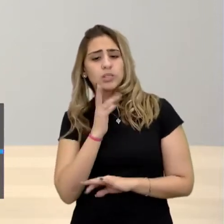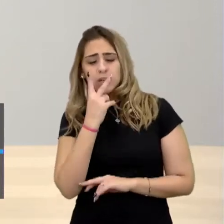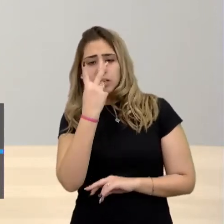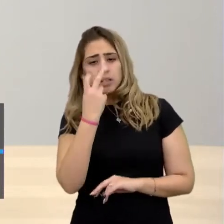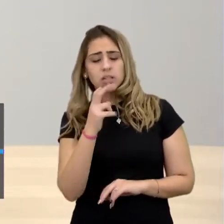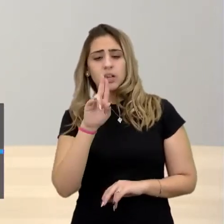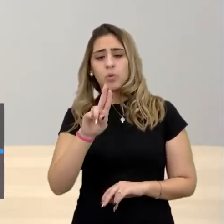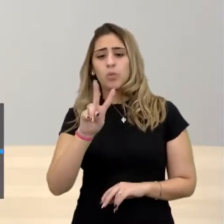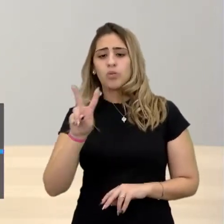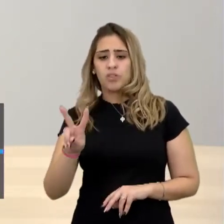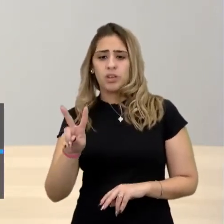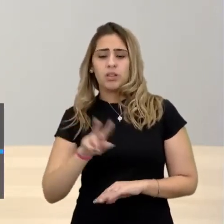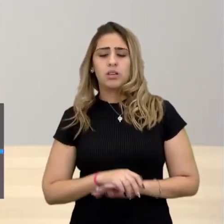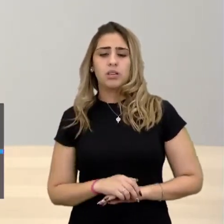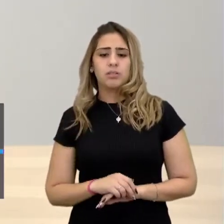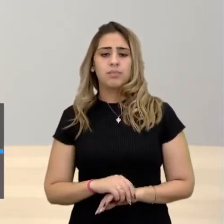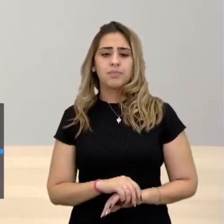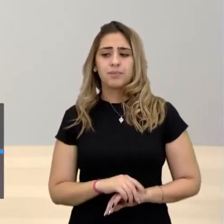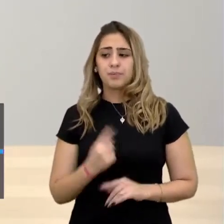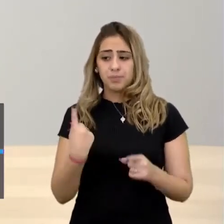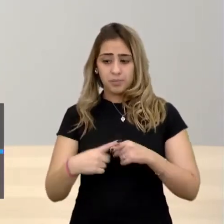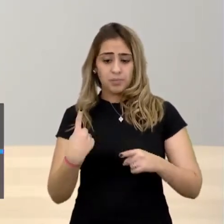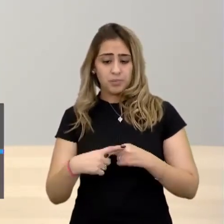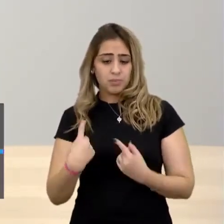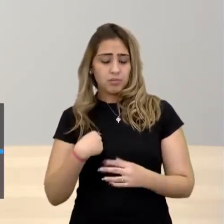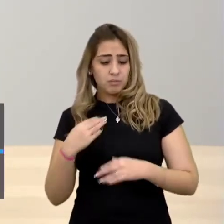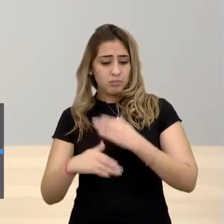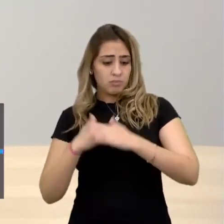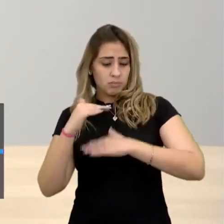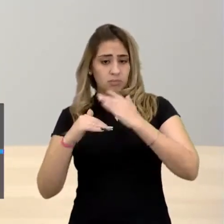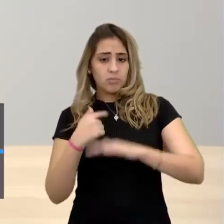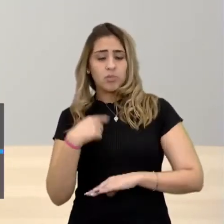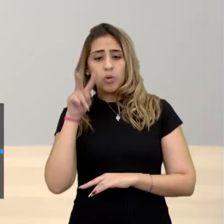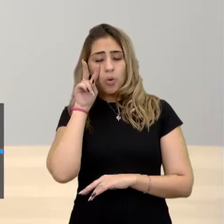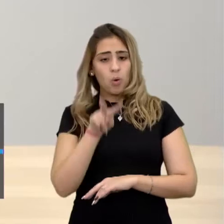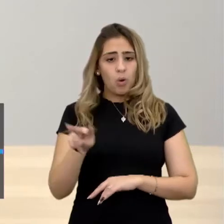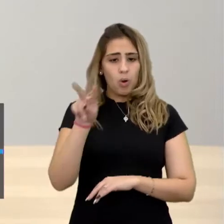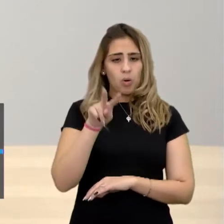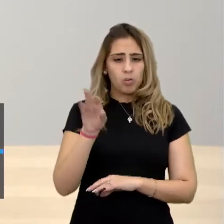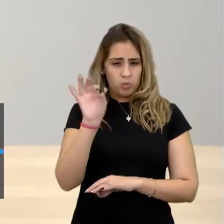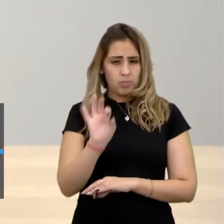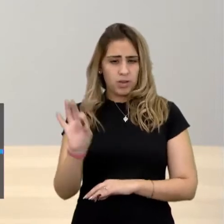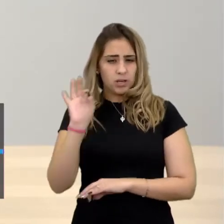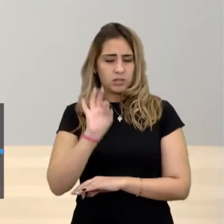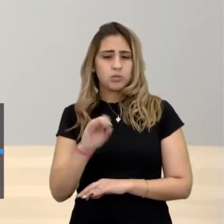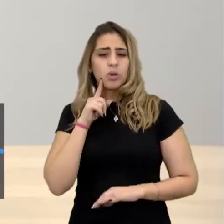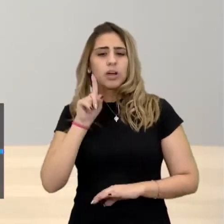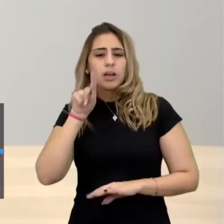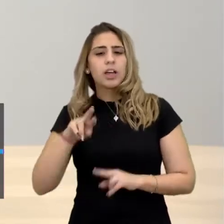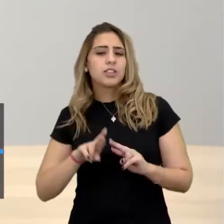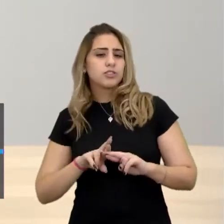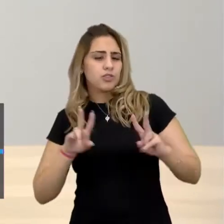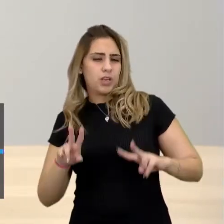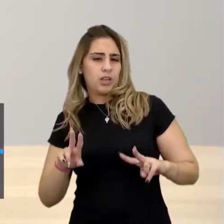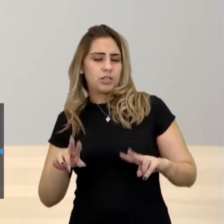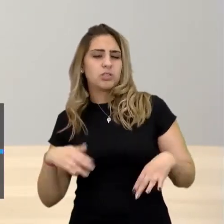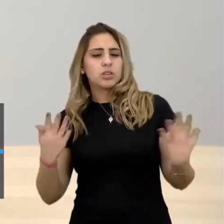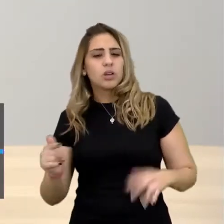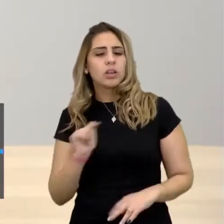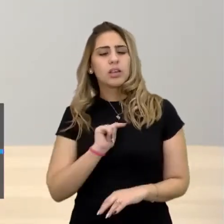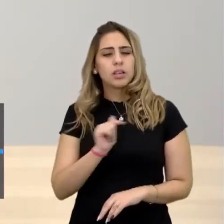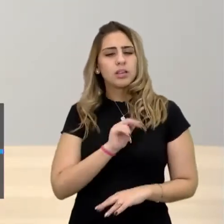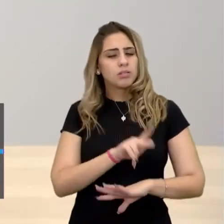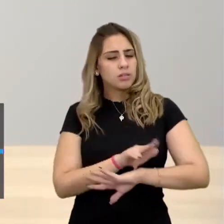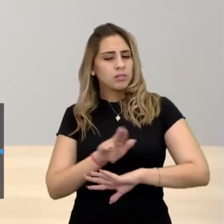na ultravioleta. Justamente porque a composição dos olhos, né, do inseto também é diferente. Então, ele tem